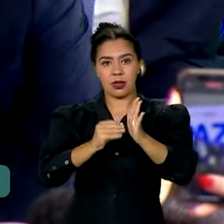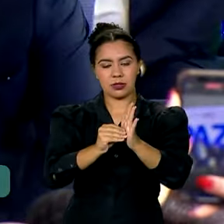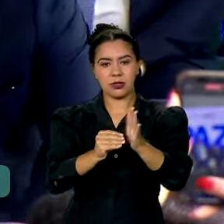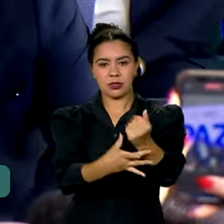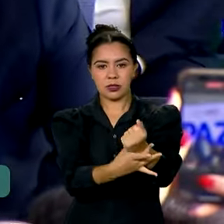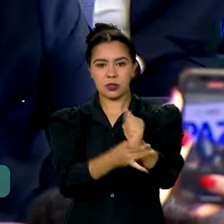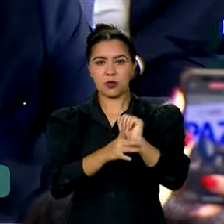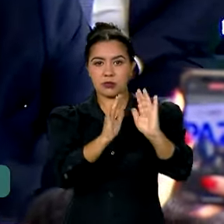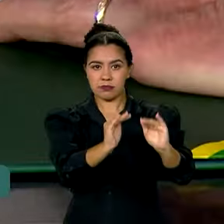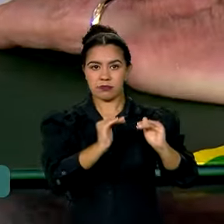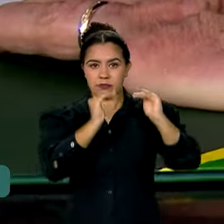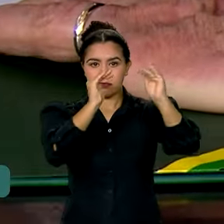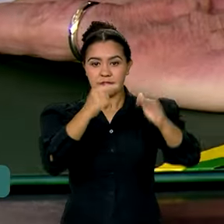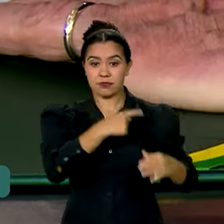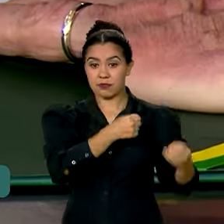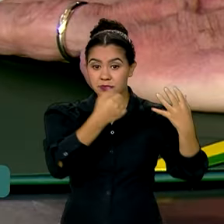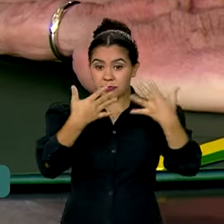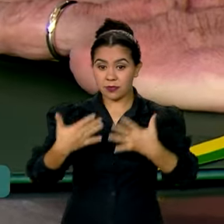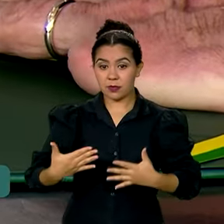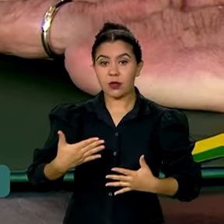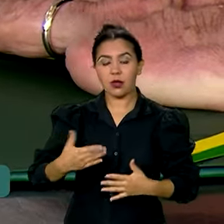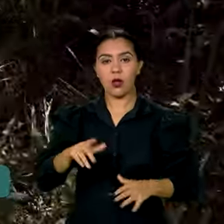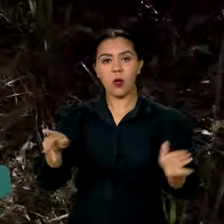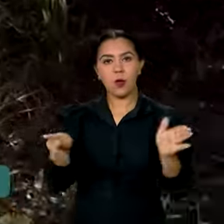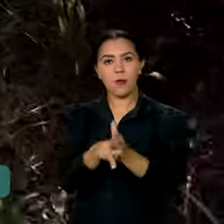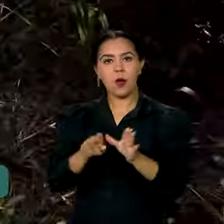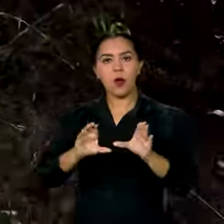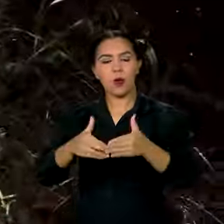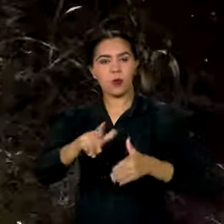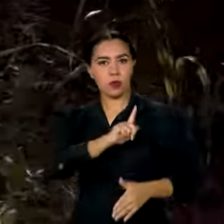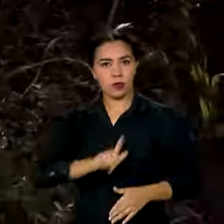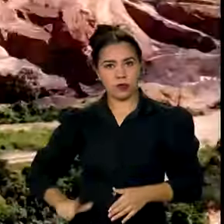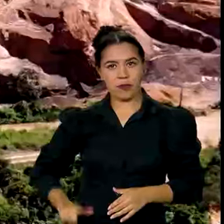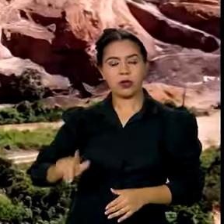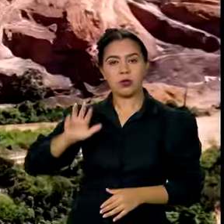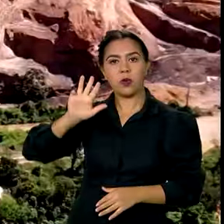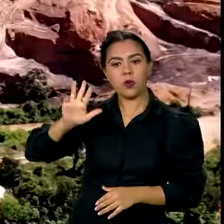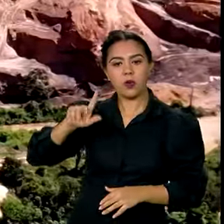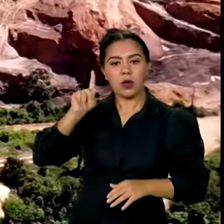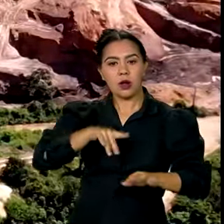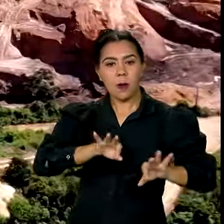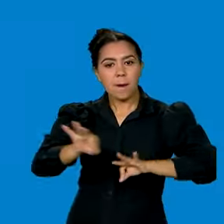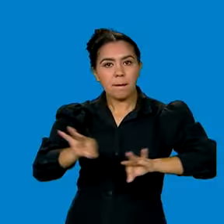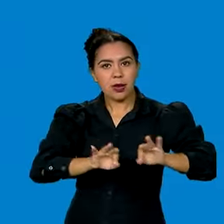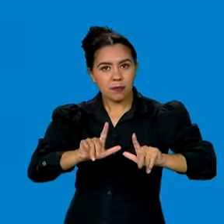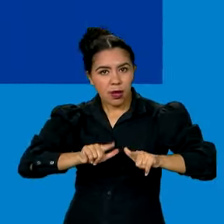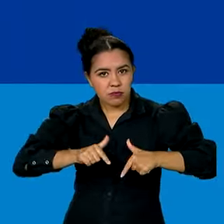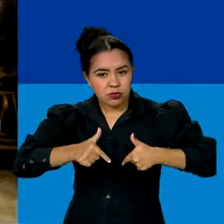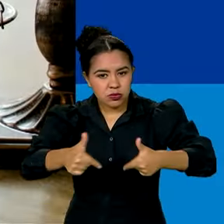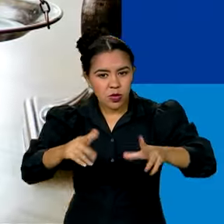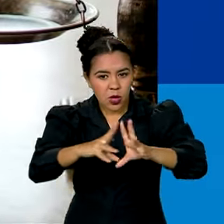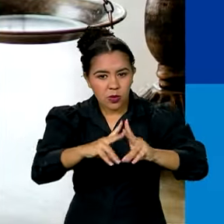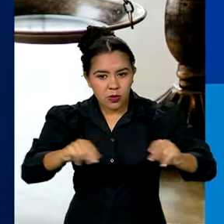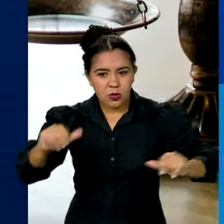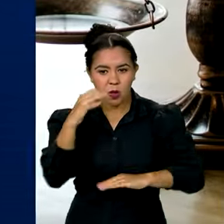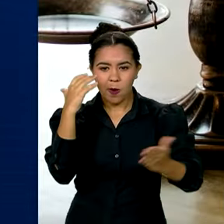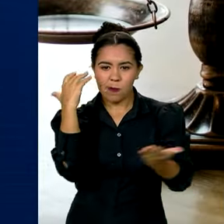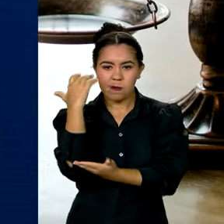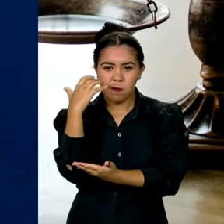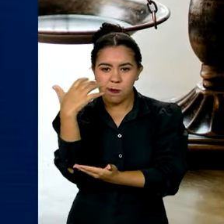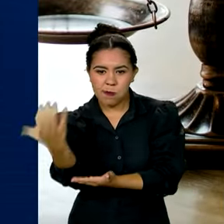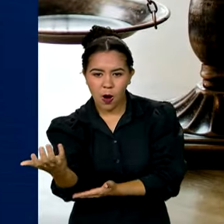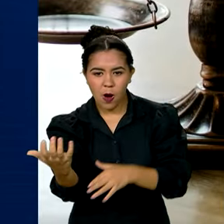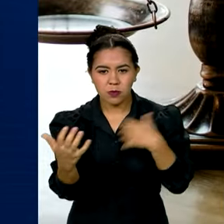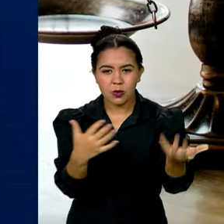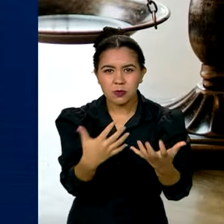Implantado no começo do governo Lula, o plano é uma das principais estratégias de combate ao desmatamento. Elaborado pelo Ministério da